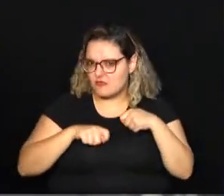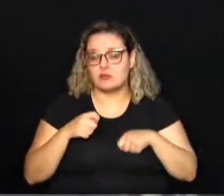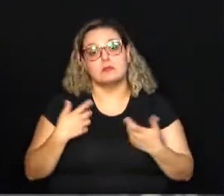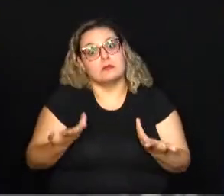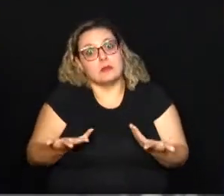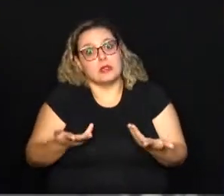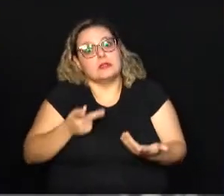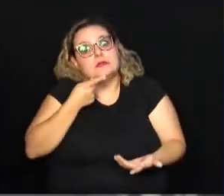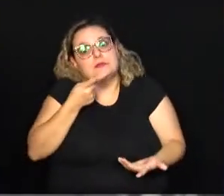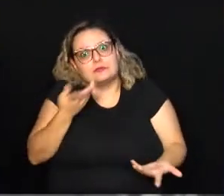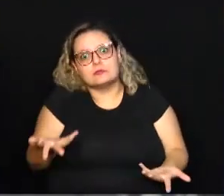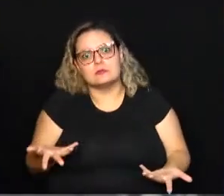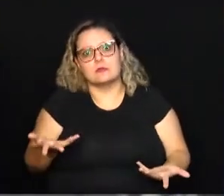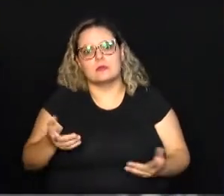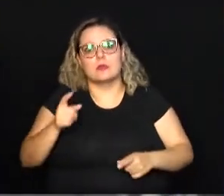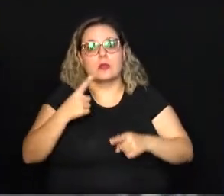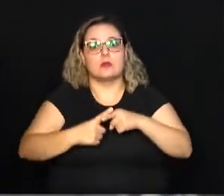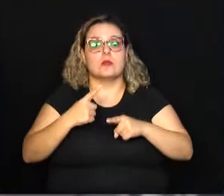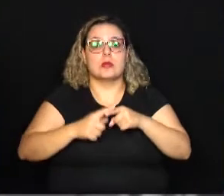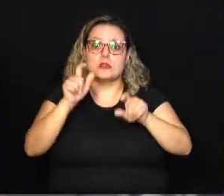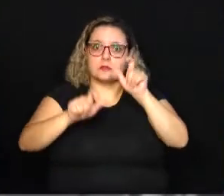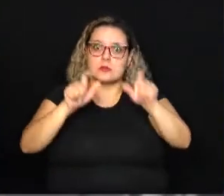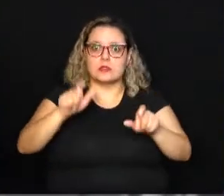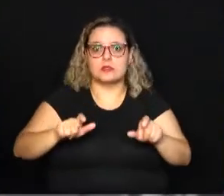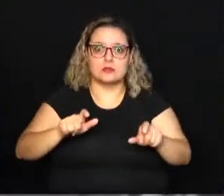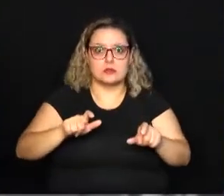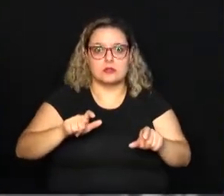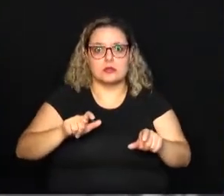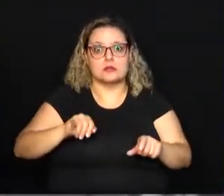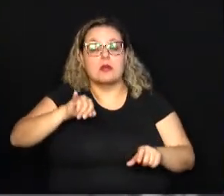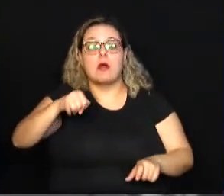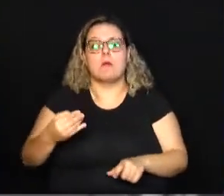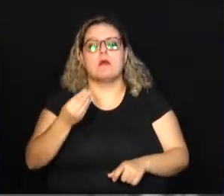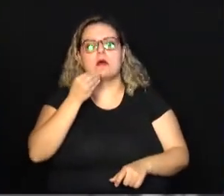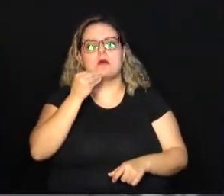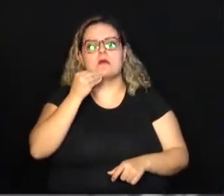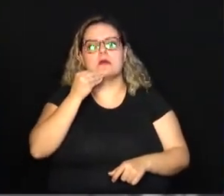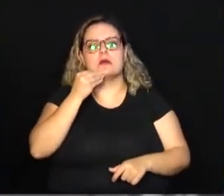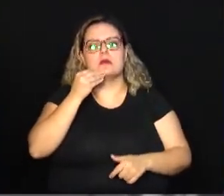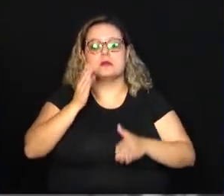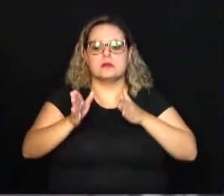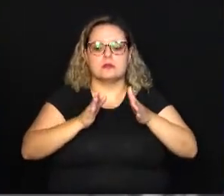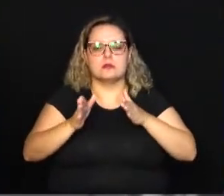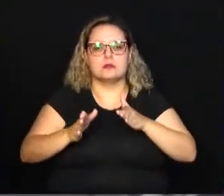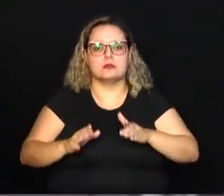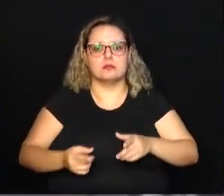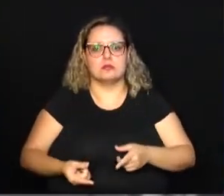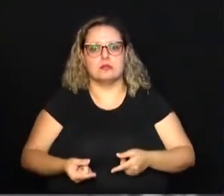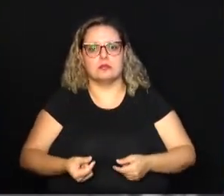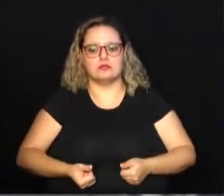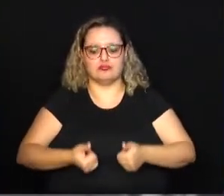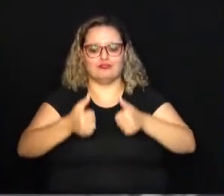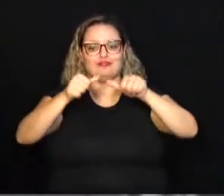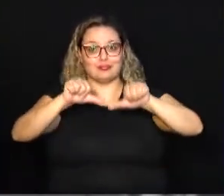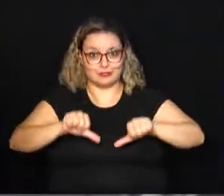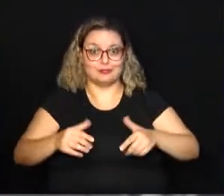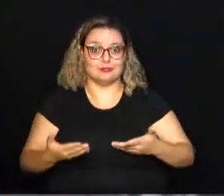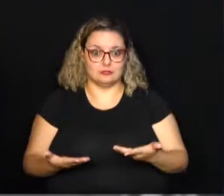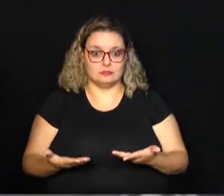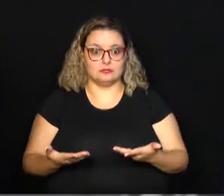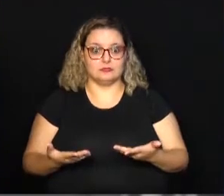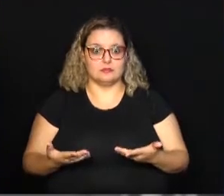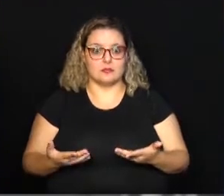isso, porque os caras abusam de uma situação de crise e isso, para quem é gestor, é